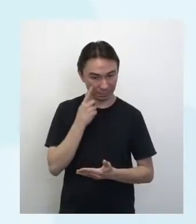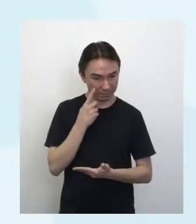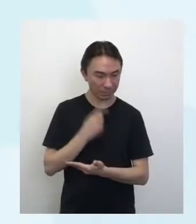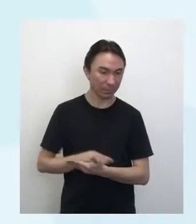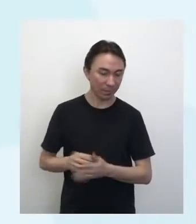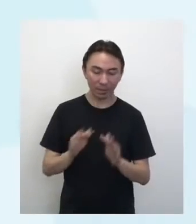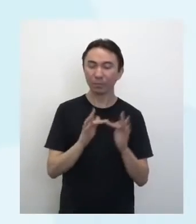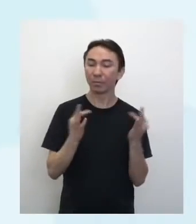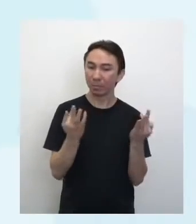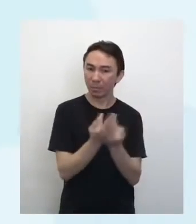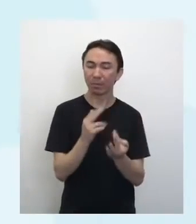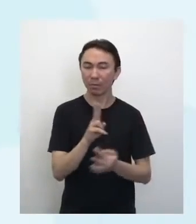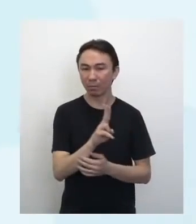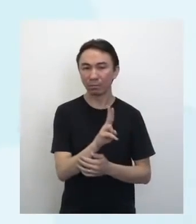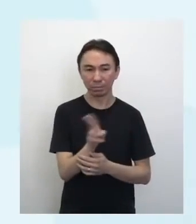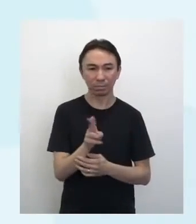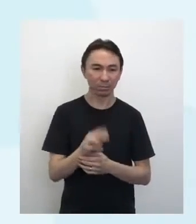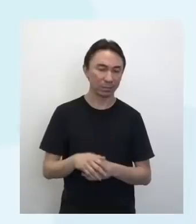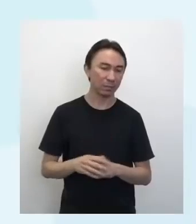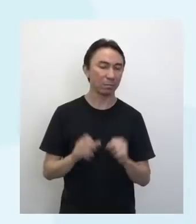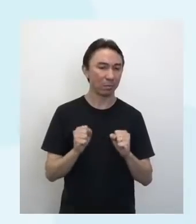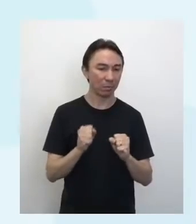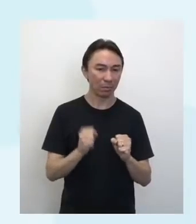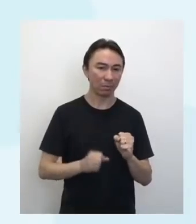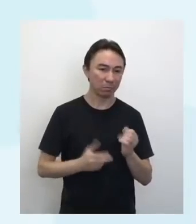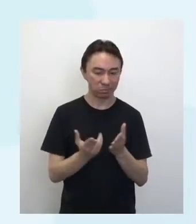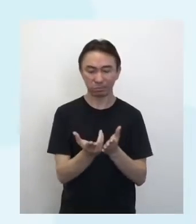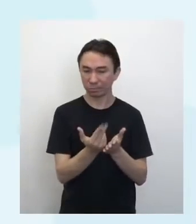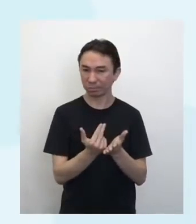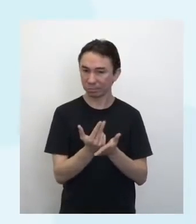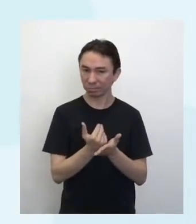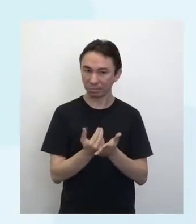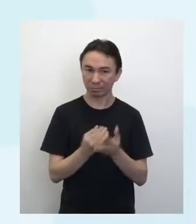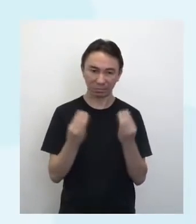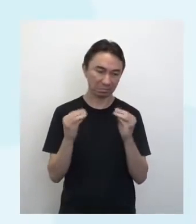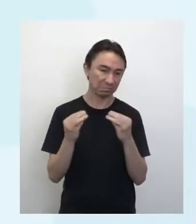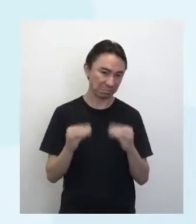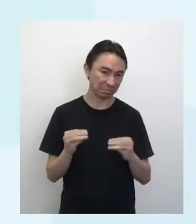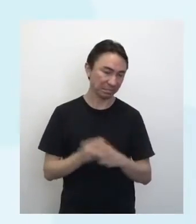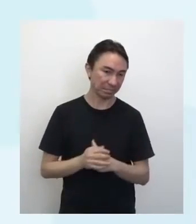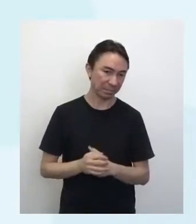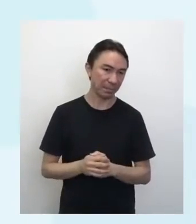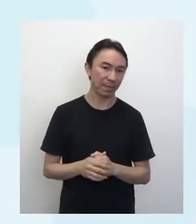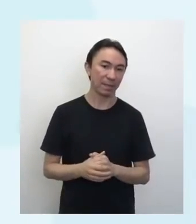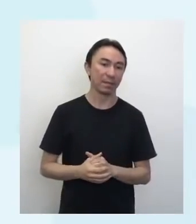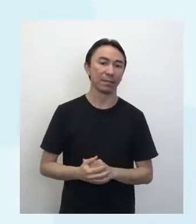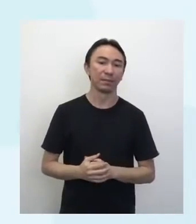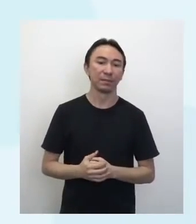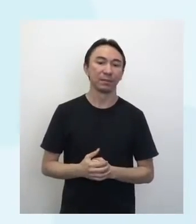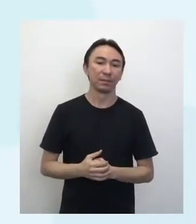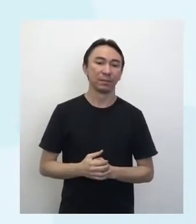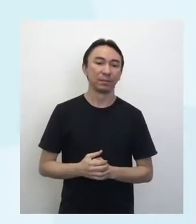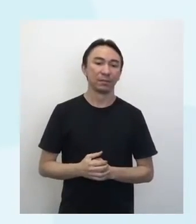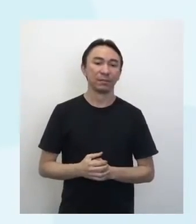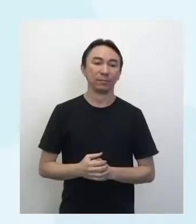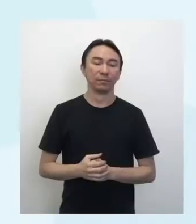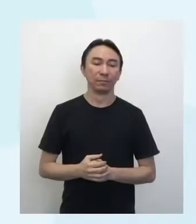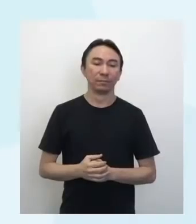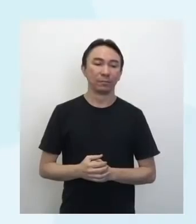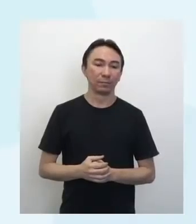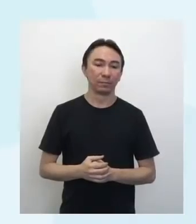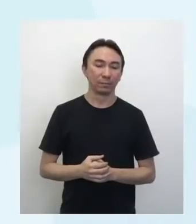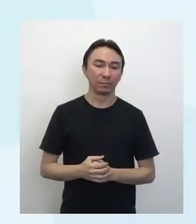colocar também lá coloca lá fotinha né Dona Amélia Tá ok how many Brothers and